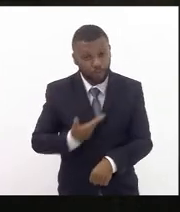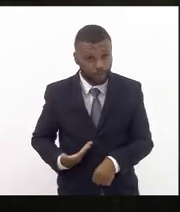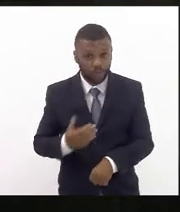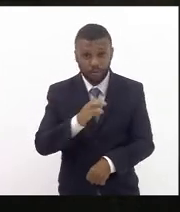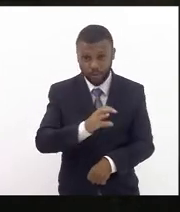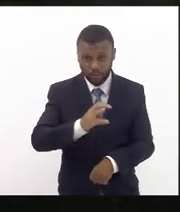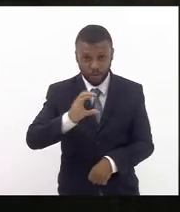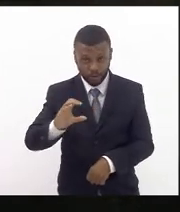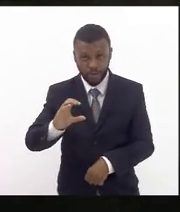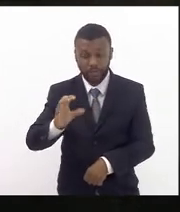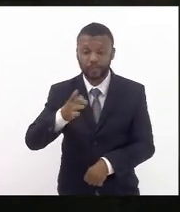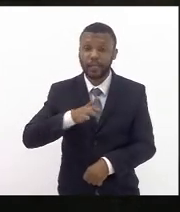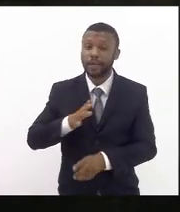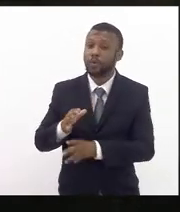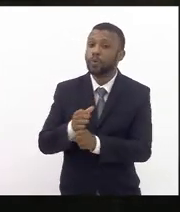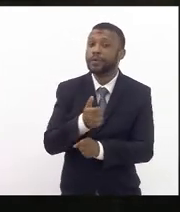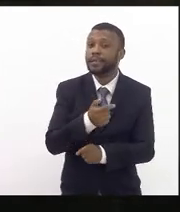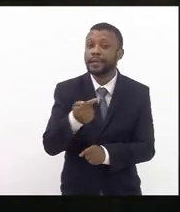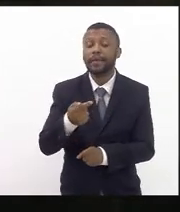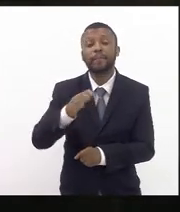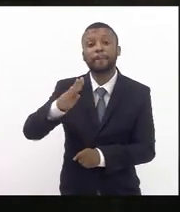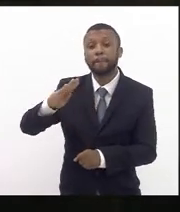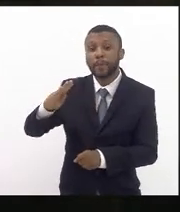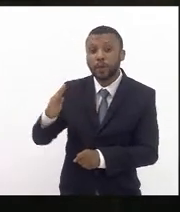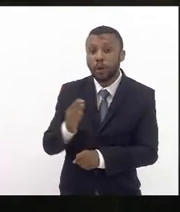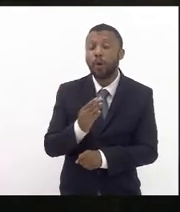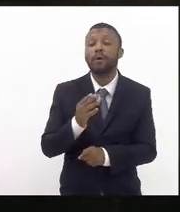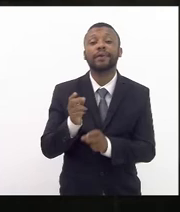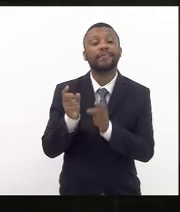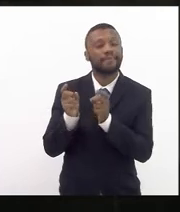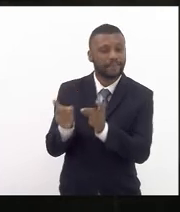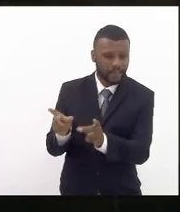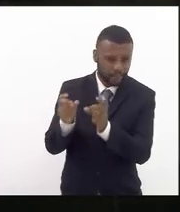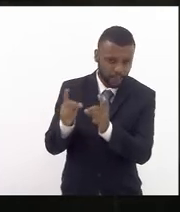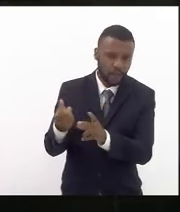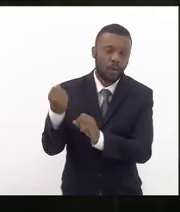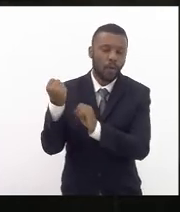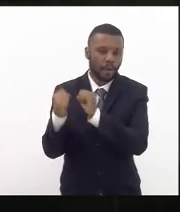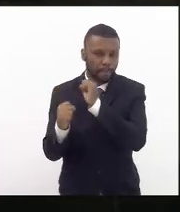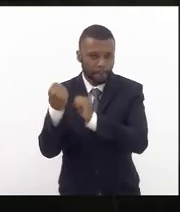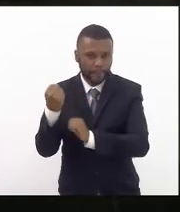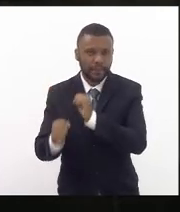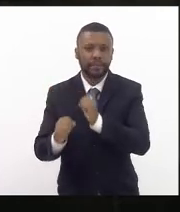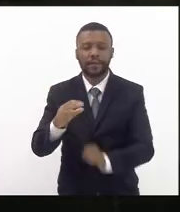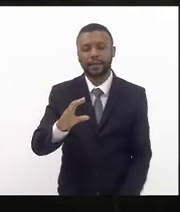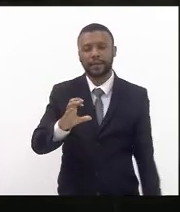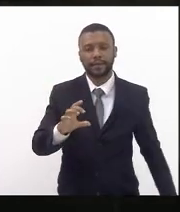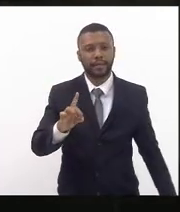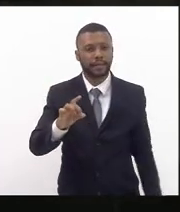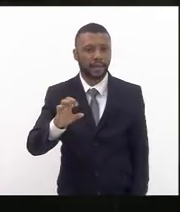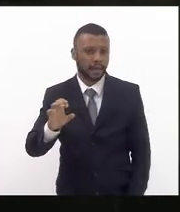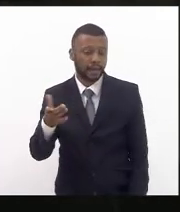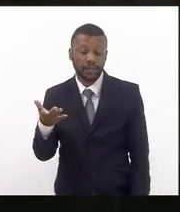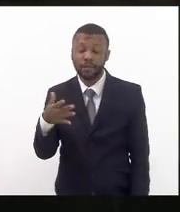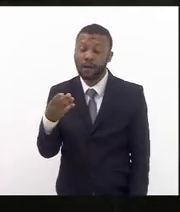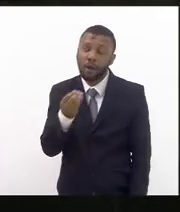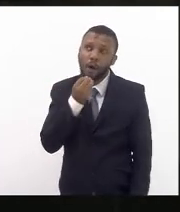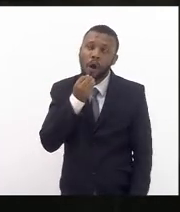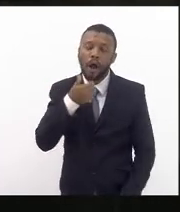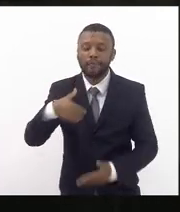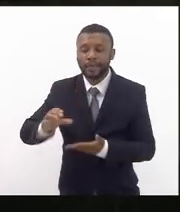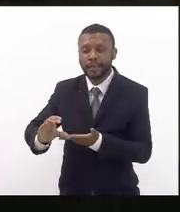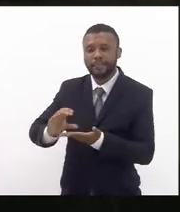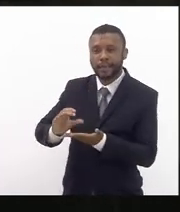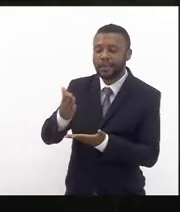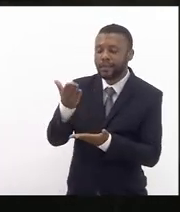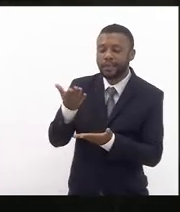17 bilhões da venda da SEDAI, da privatização da SEDAI, e que, por óbvio, esse dinheiro não vai durar